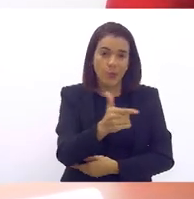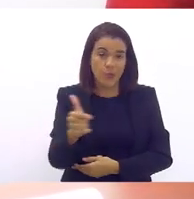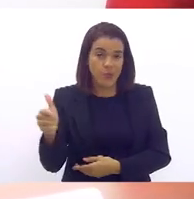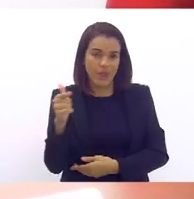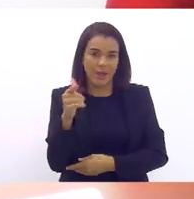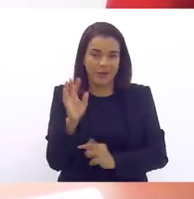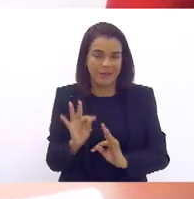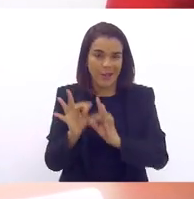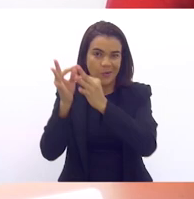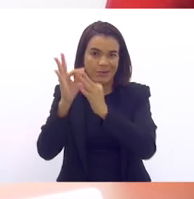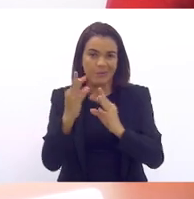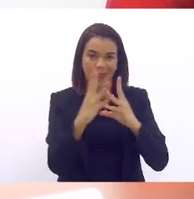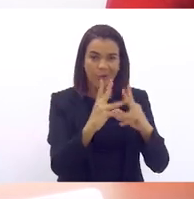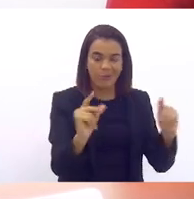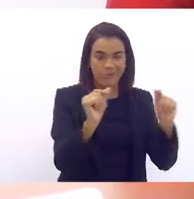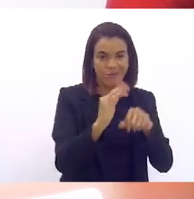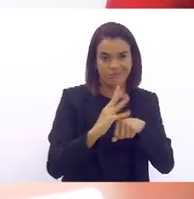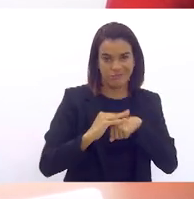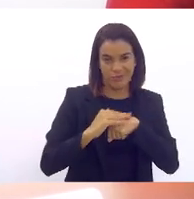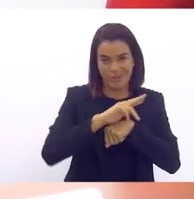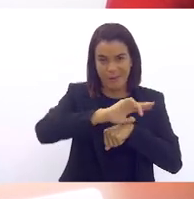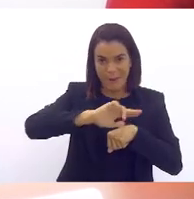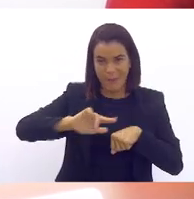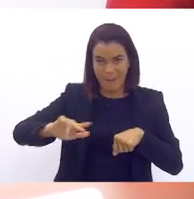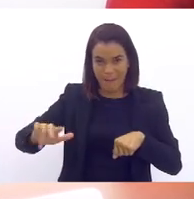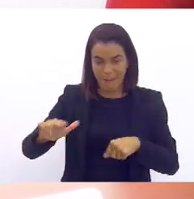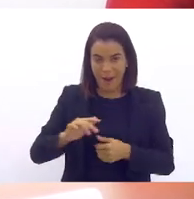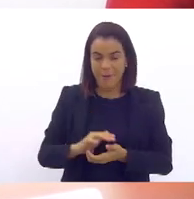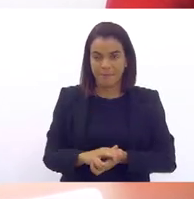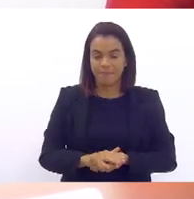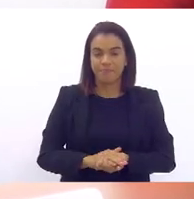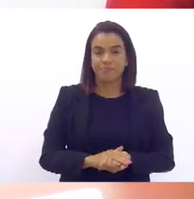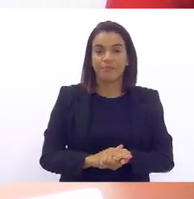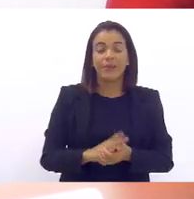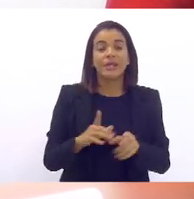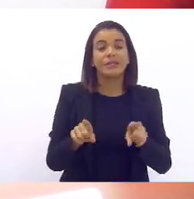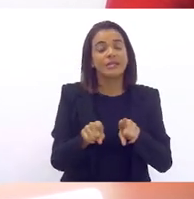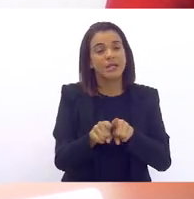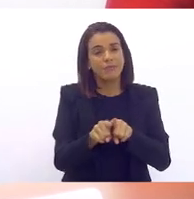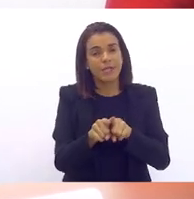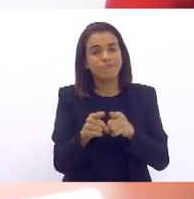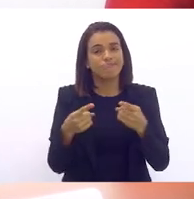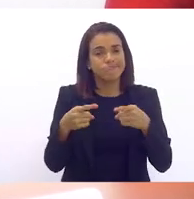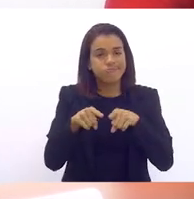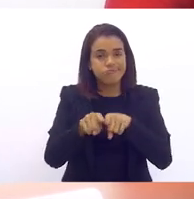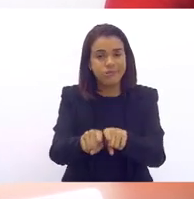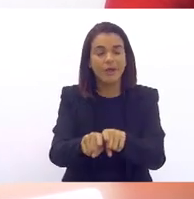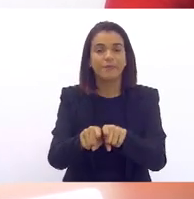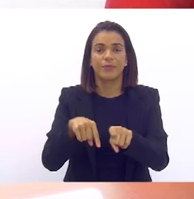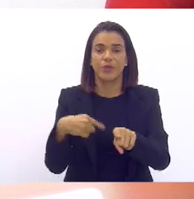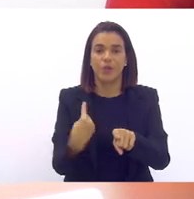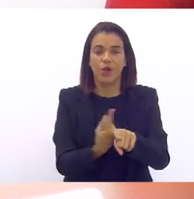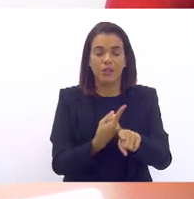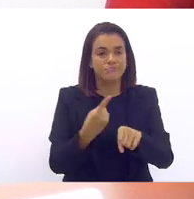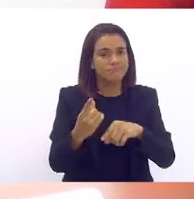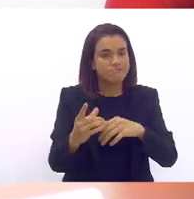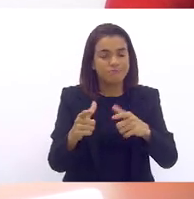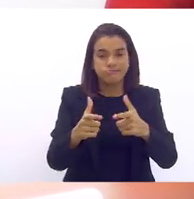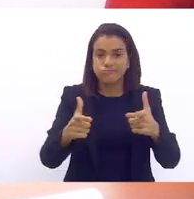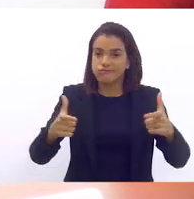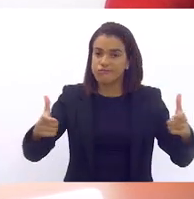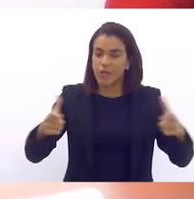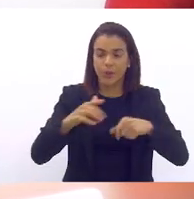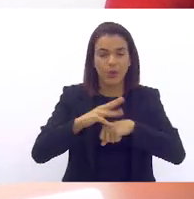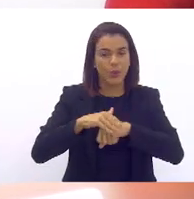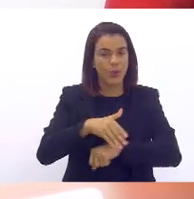existentes para cura de doenças que já foram debelados em vários outros países ao mesmo tempo vivemos com um quadro crescente de doenças